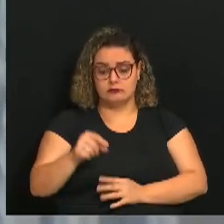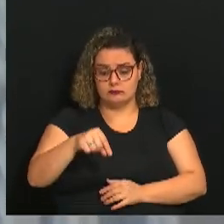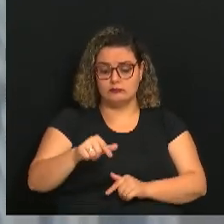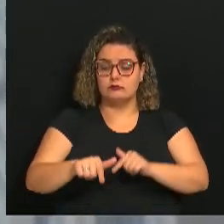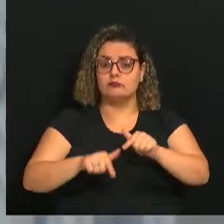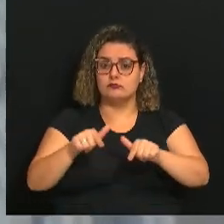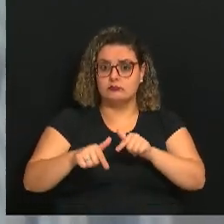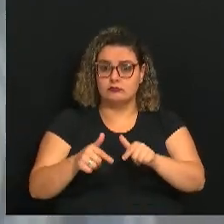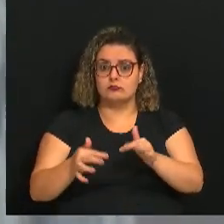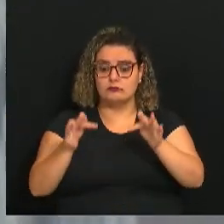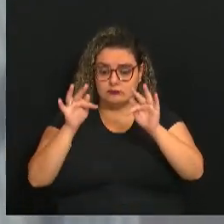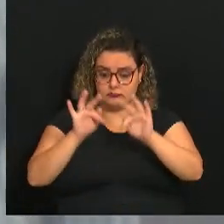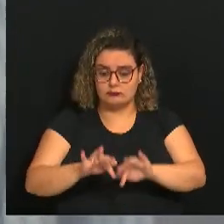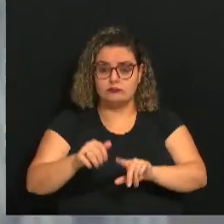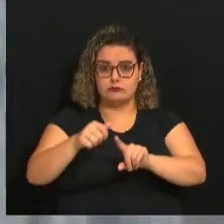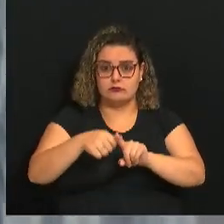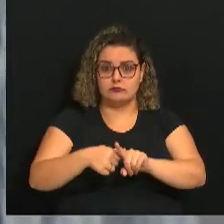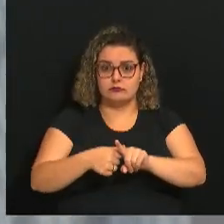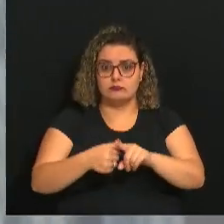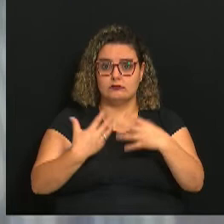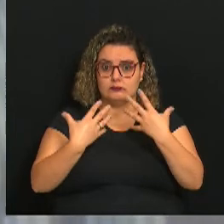do mês ela vai receber R$600,